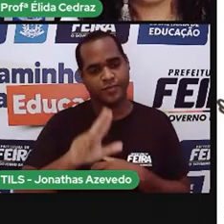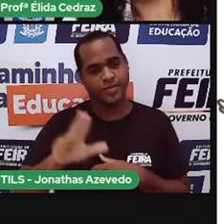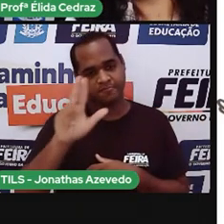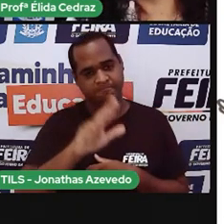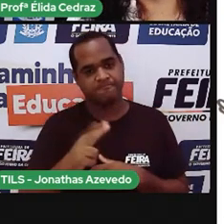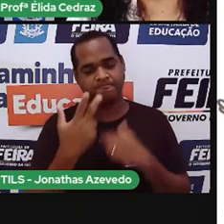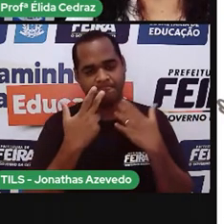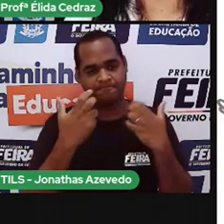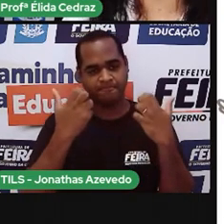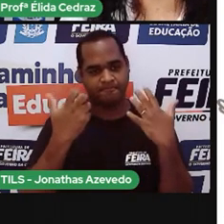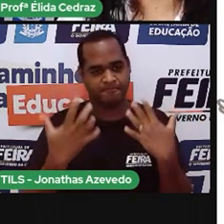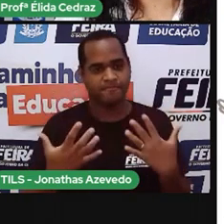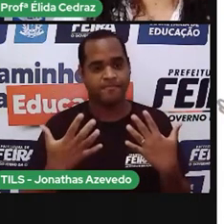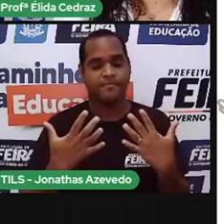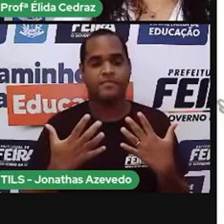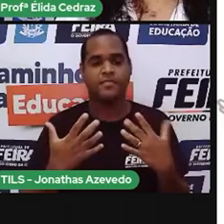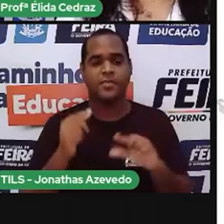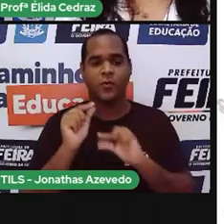bom?